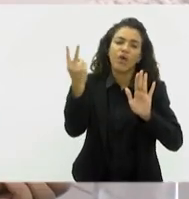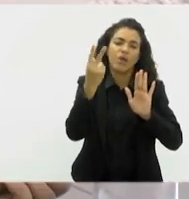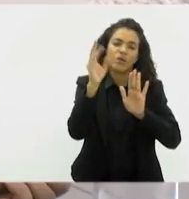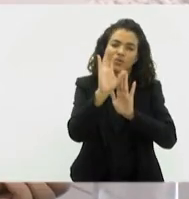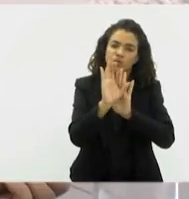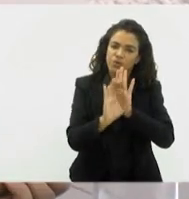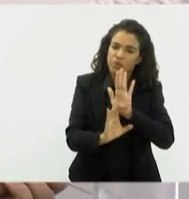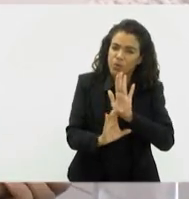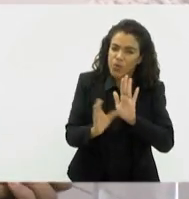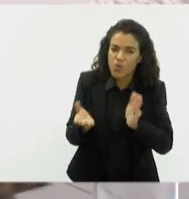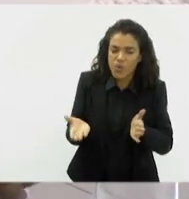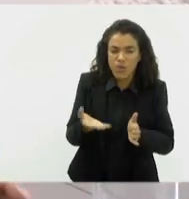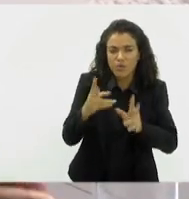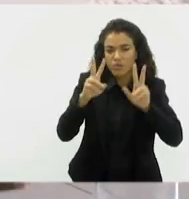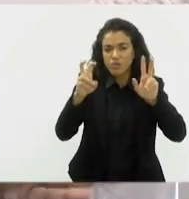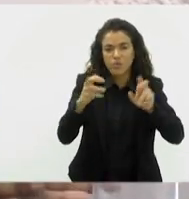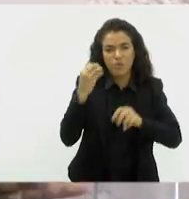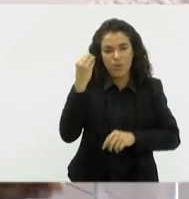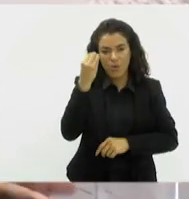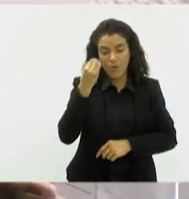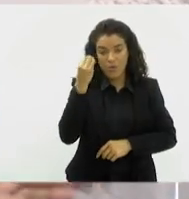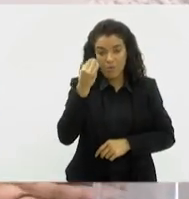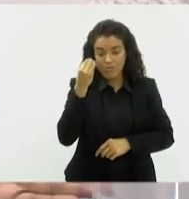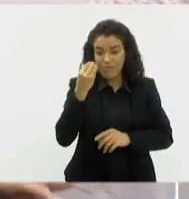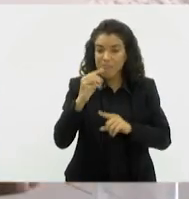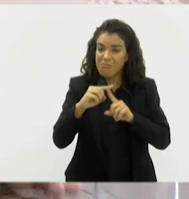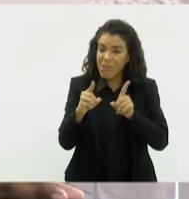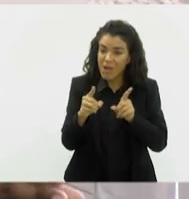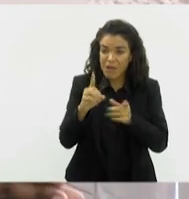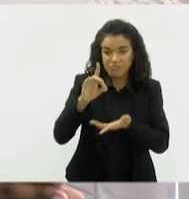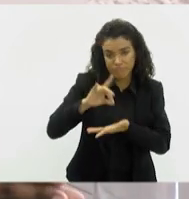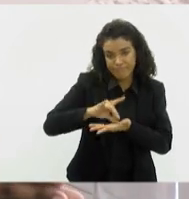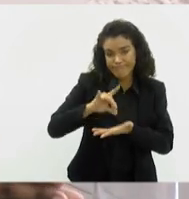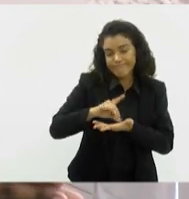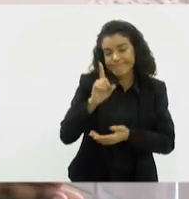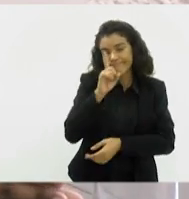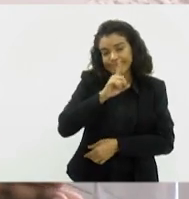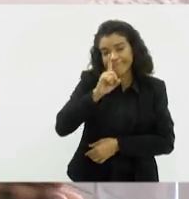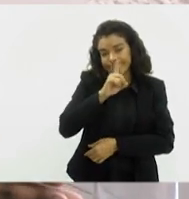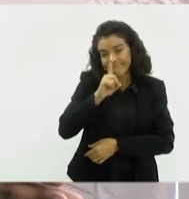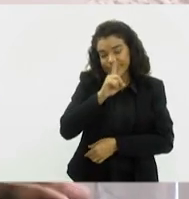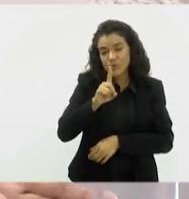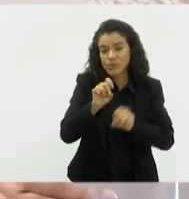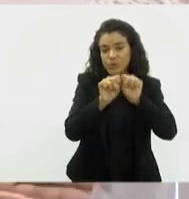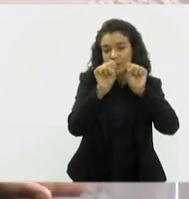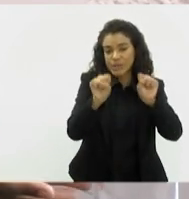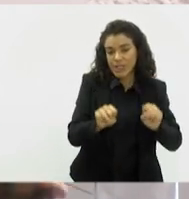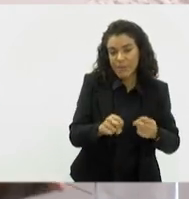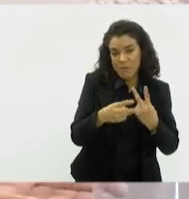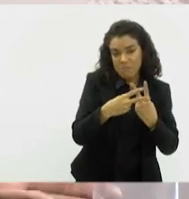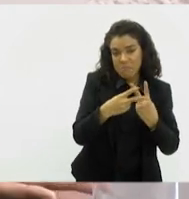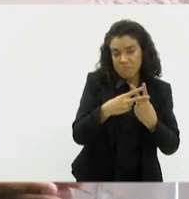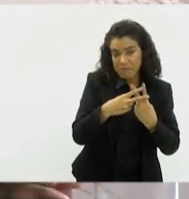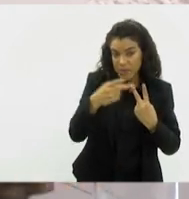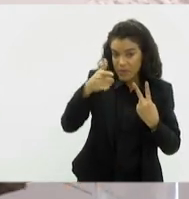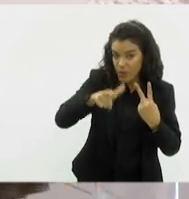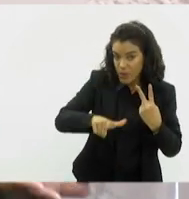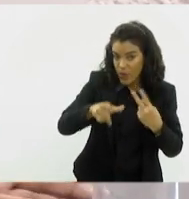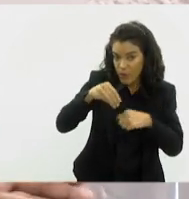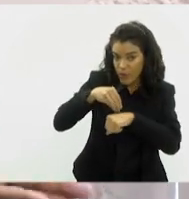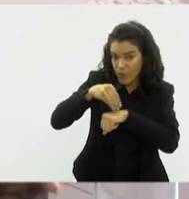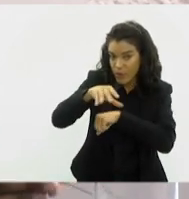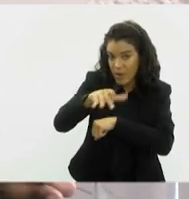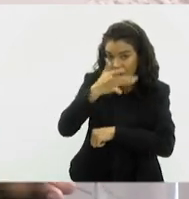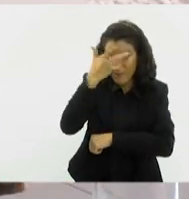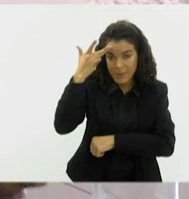currículo algumas experiências, mas, de resto, de fato, a deficiência do sistema penitenciário está em xeque. Volto a repetir, se